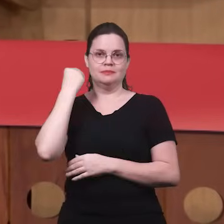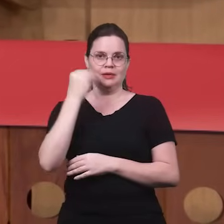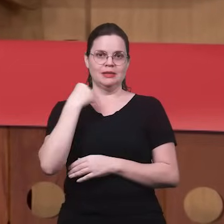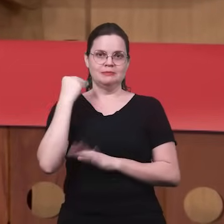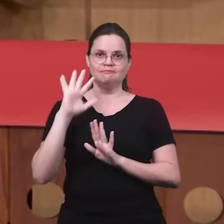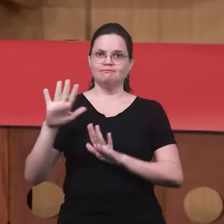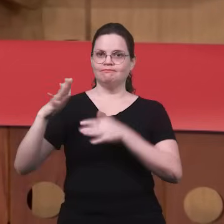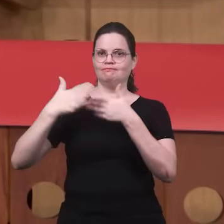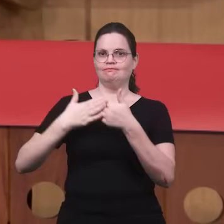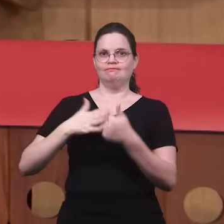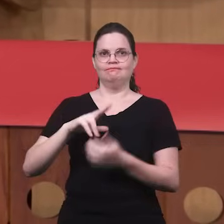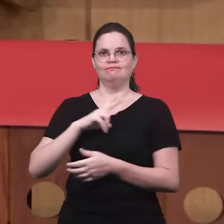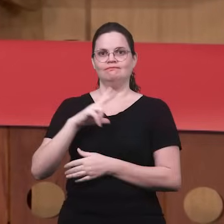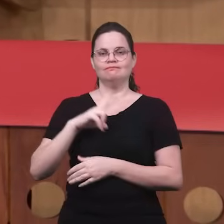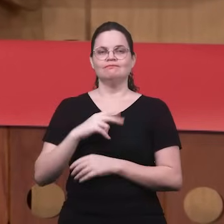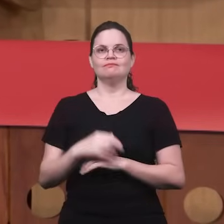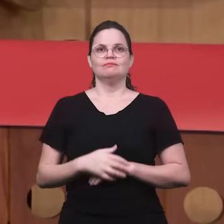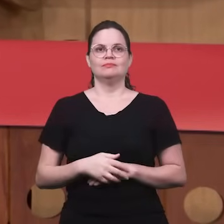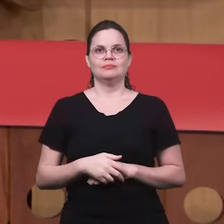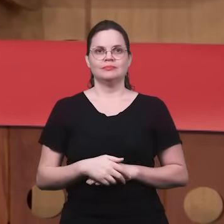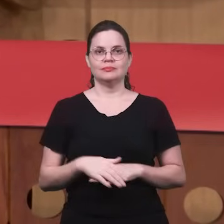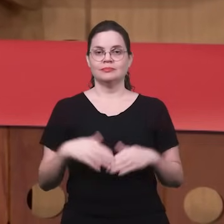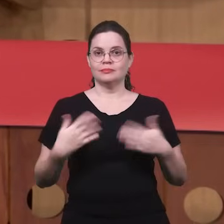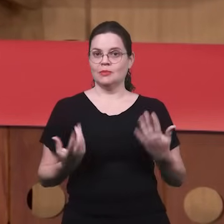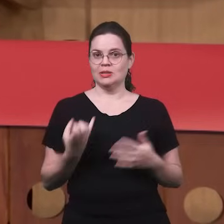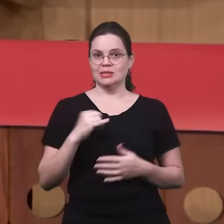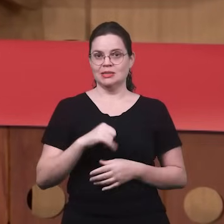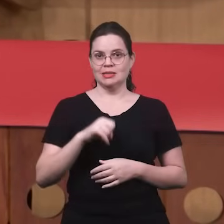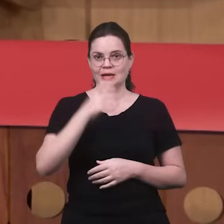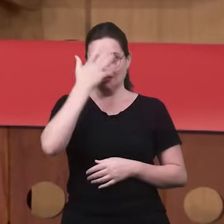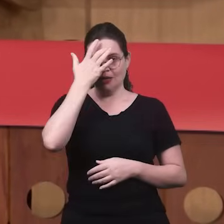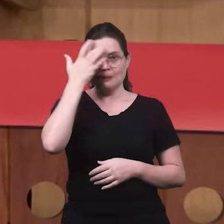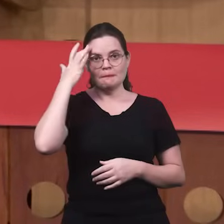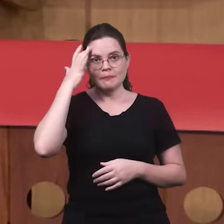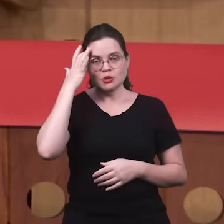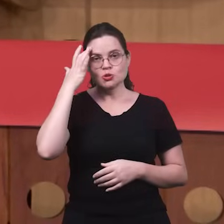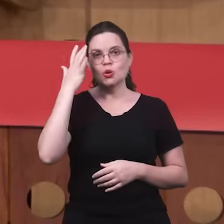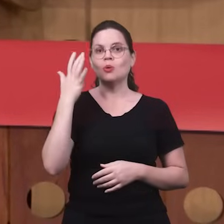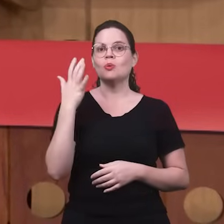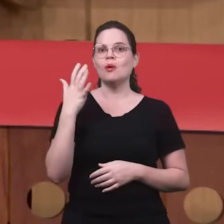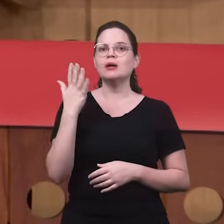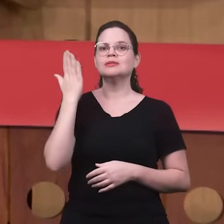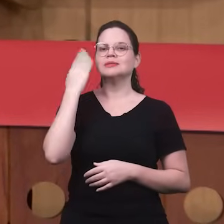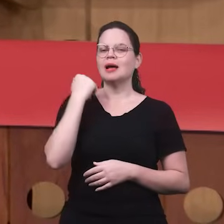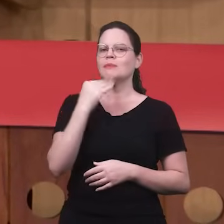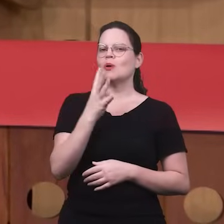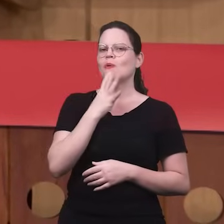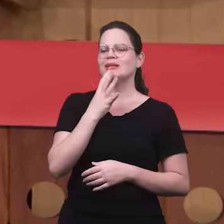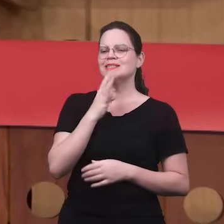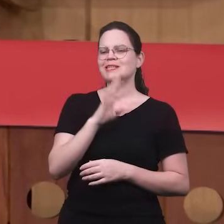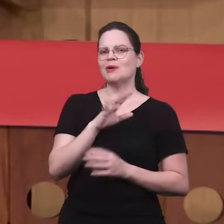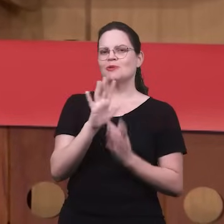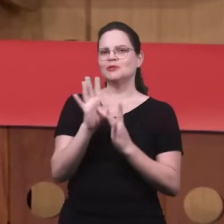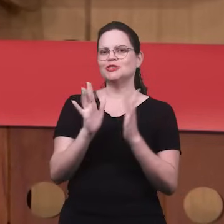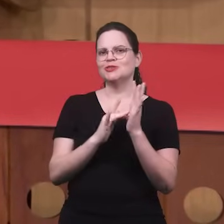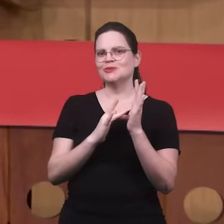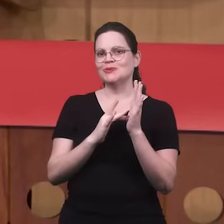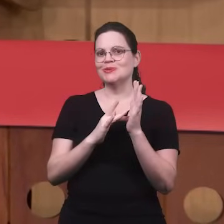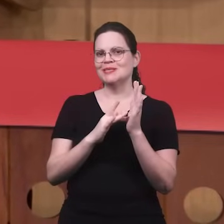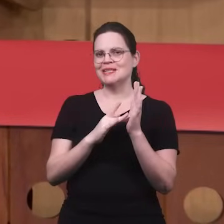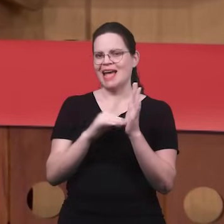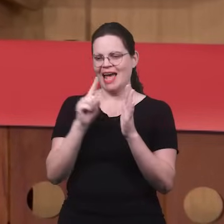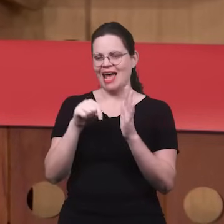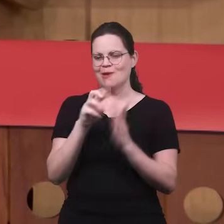que não há um único formato. Então, quem conheceu o dia da salvação, conheceu o maior dia